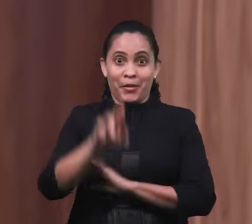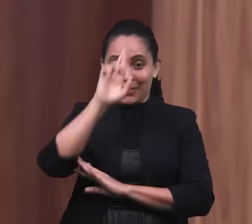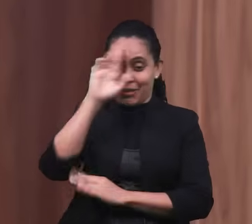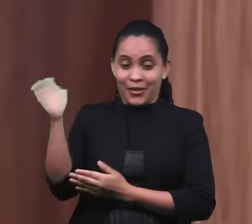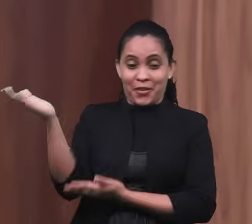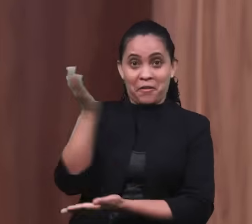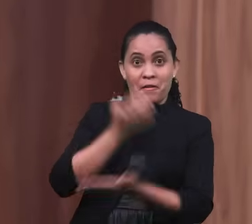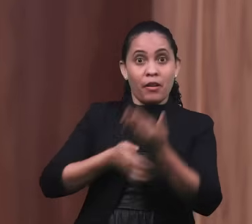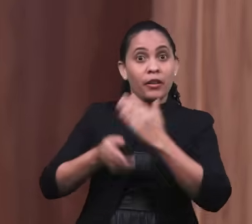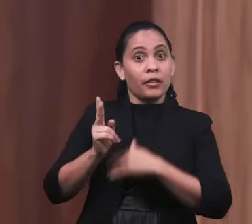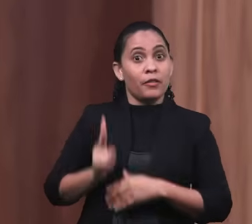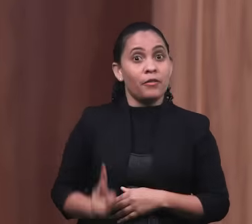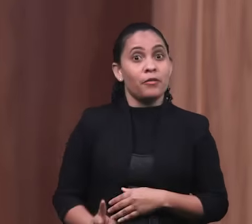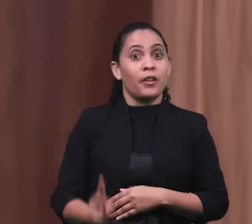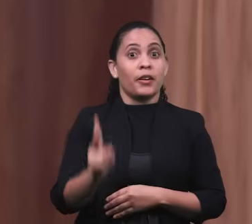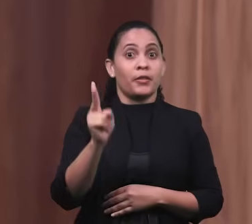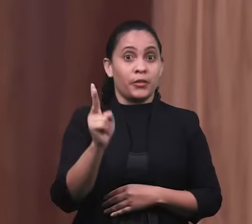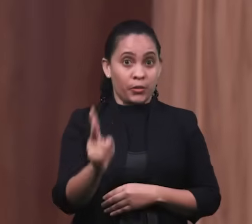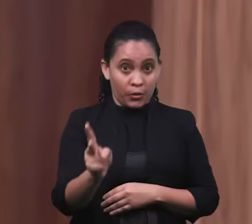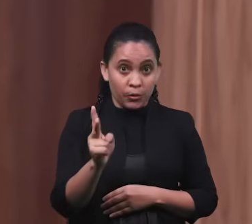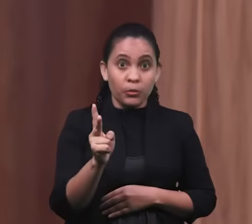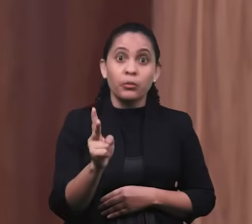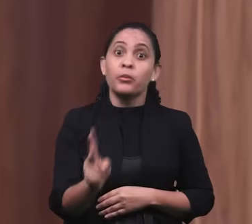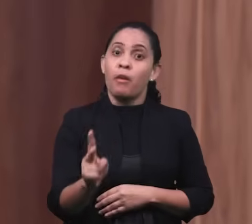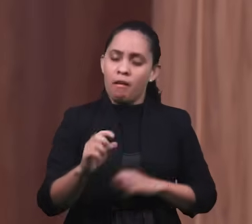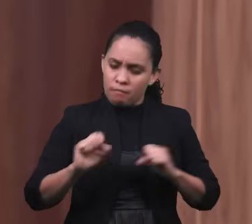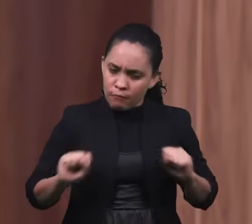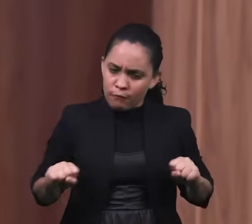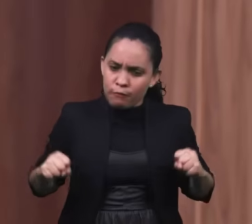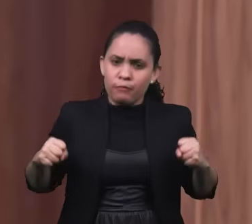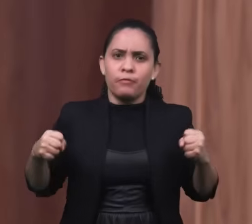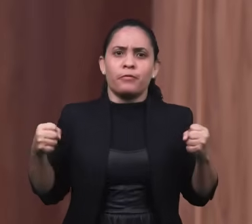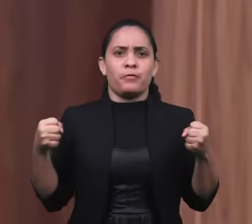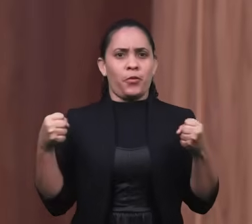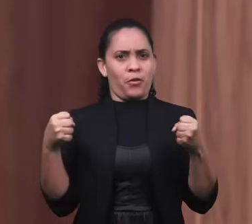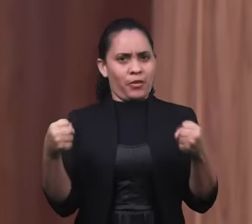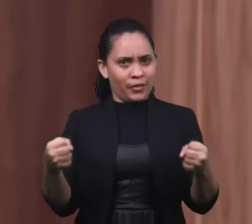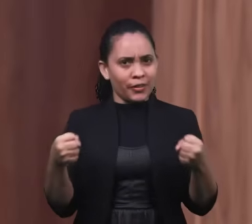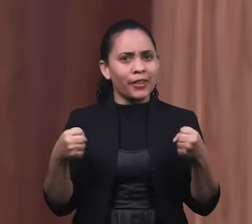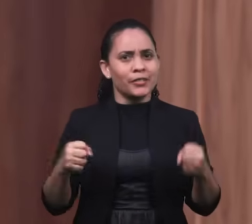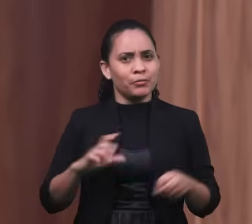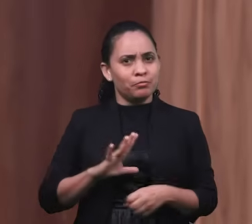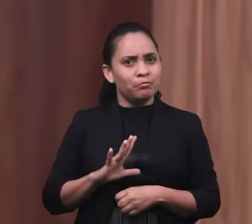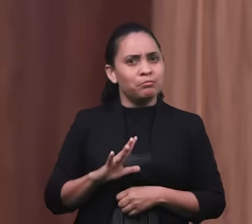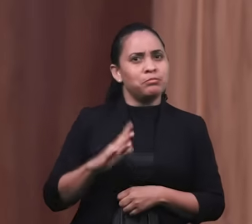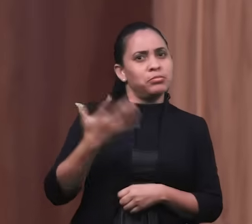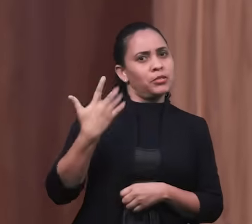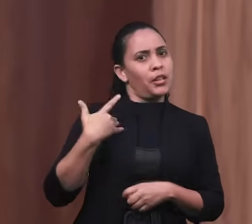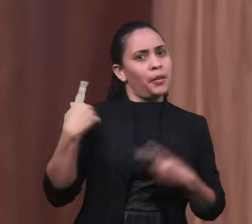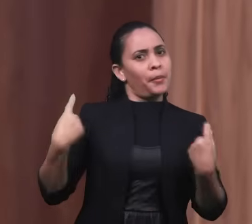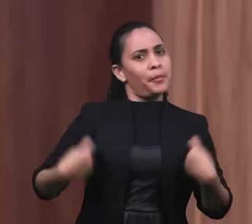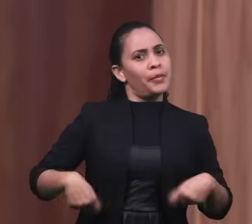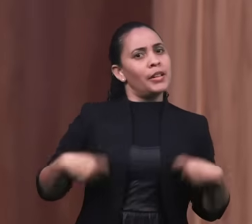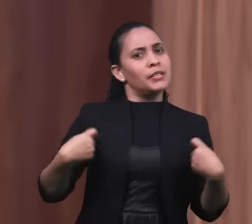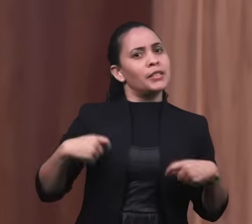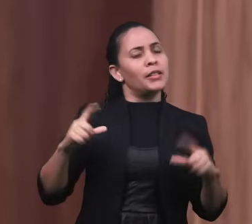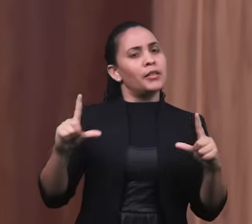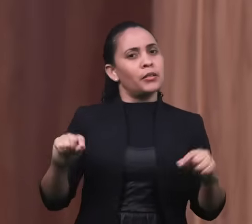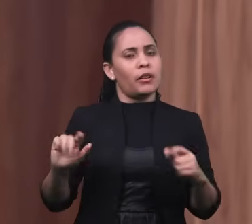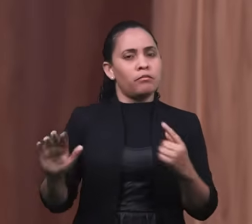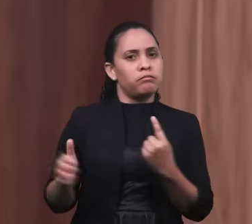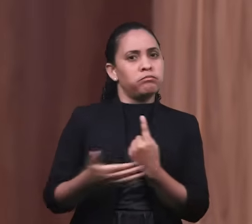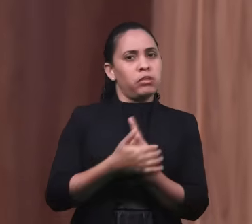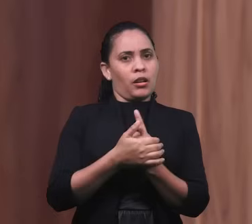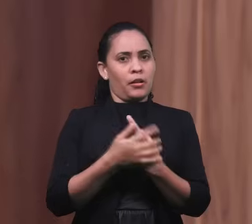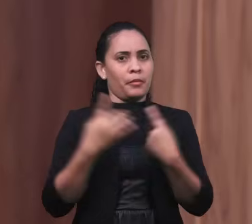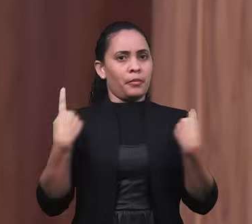vai permanecer, que vai tornar o homem forte, um varão valoroso. Ele precisa ser defendido